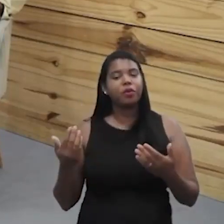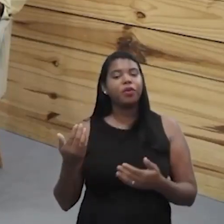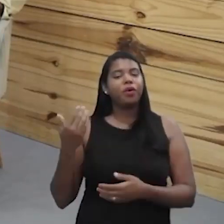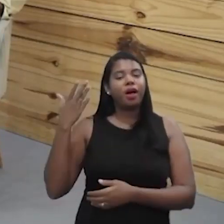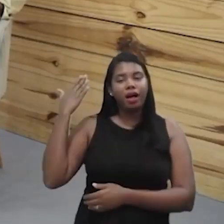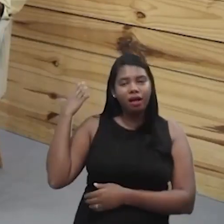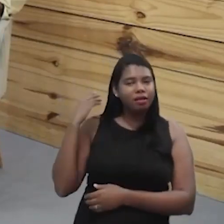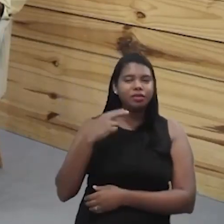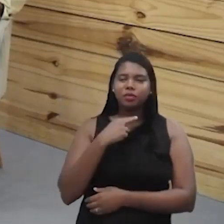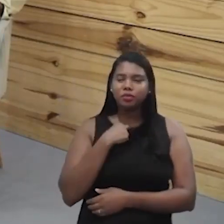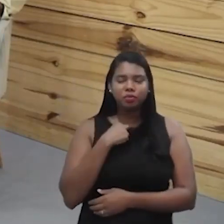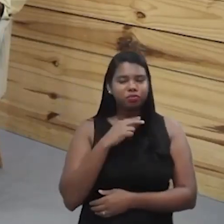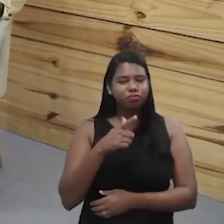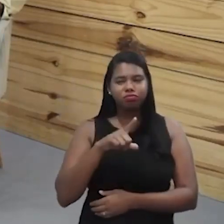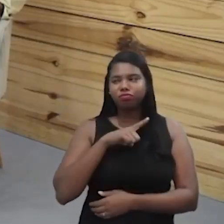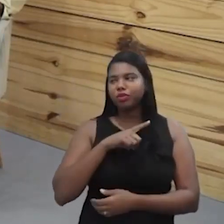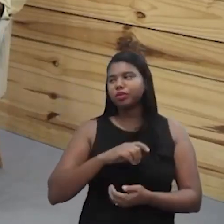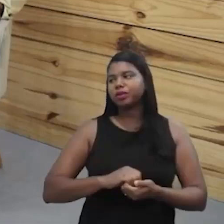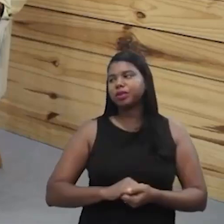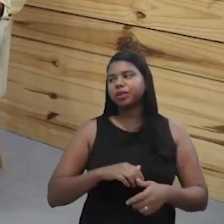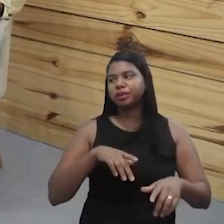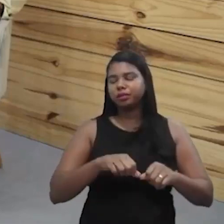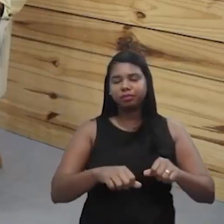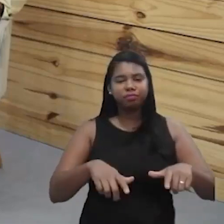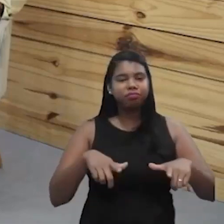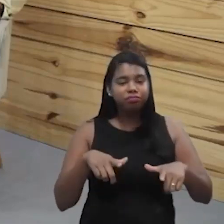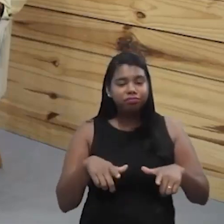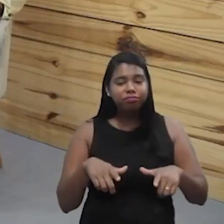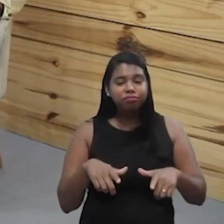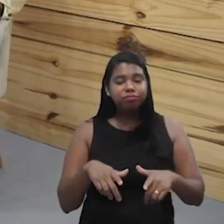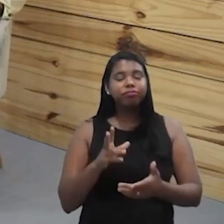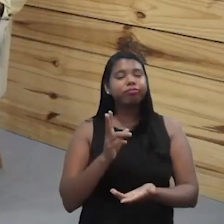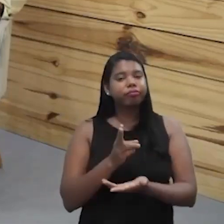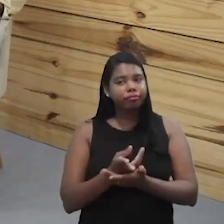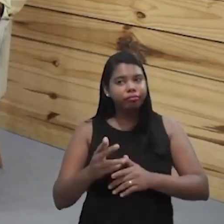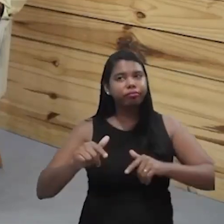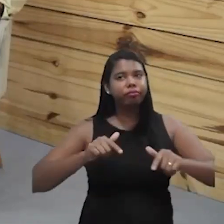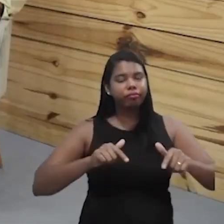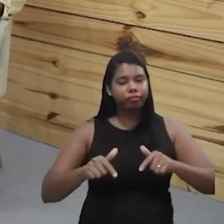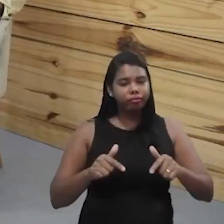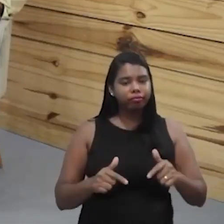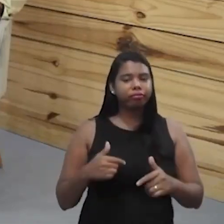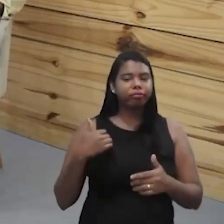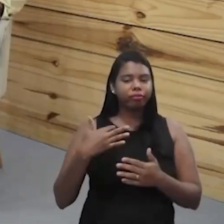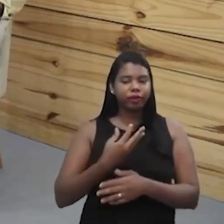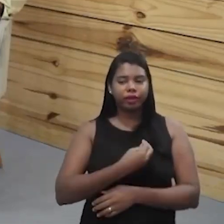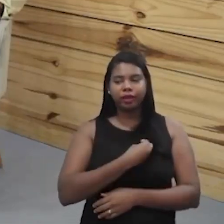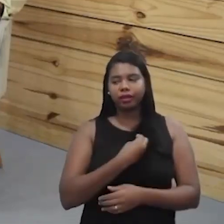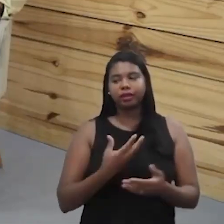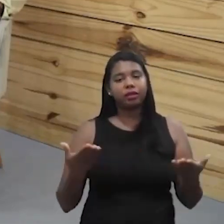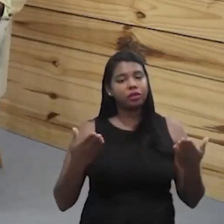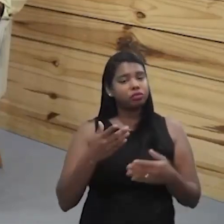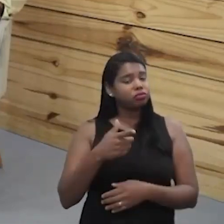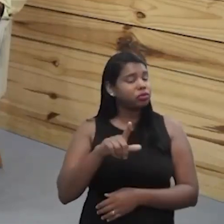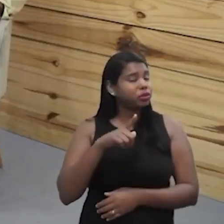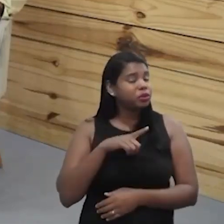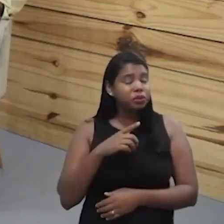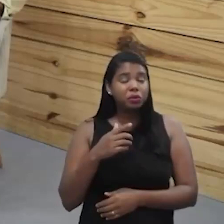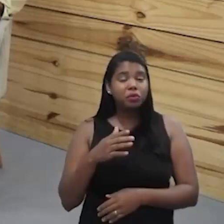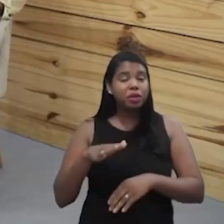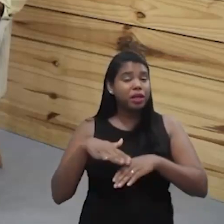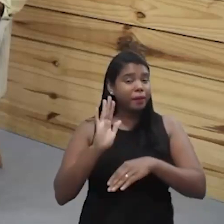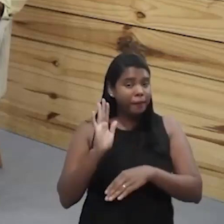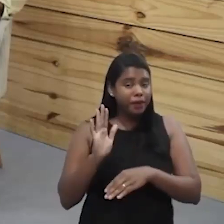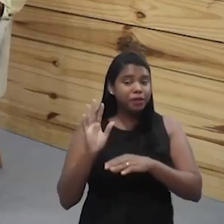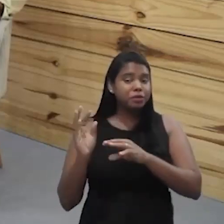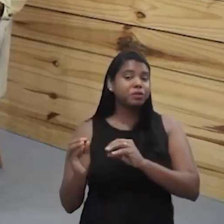né? Antigamente o cara ele se formava naquilo e ele ficava naquela área para o resto da vida. Hoje em dia não tem mais uma idade para